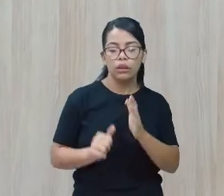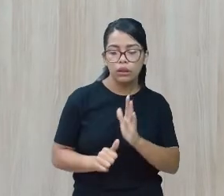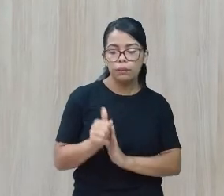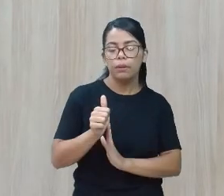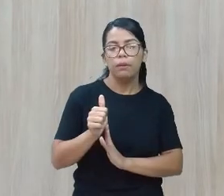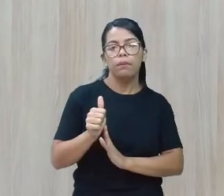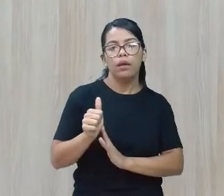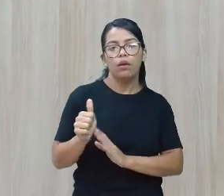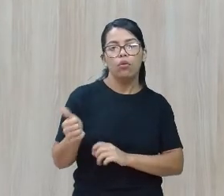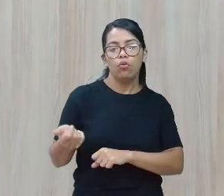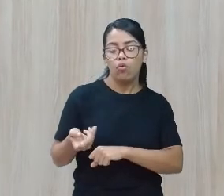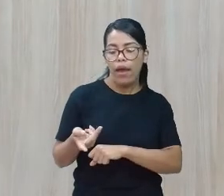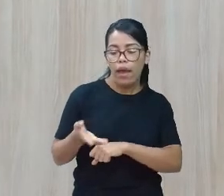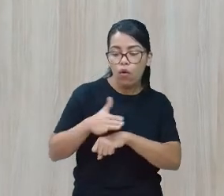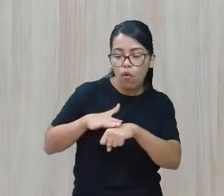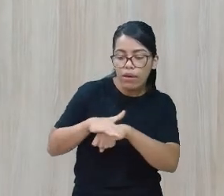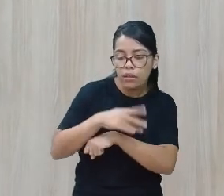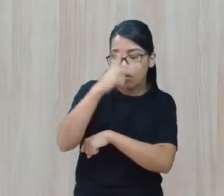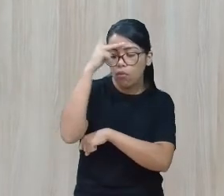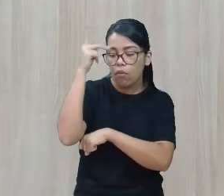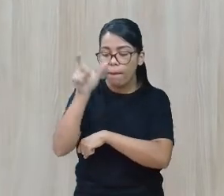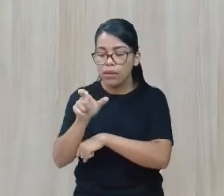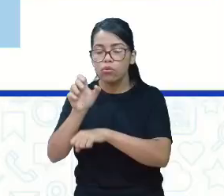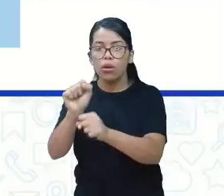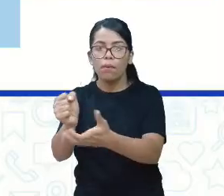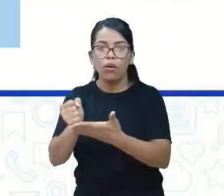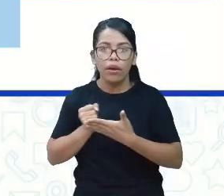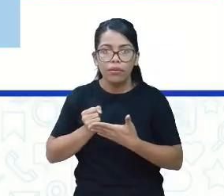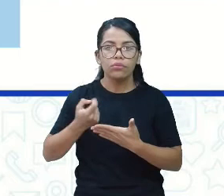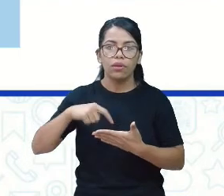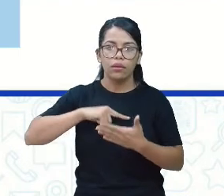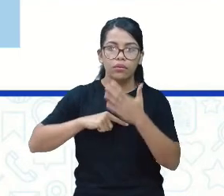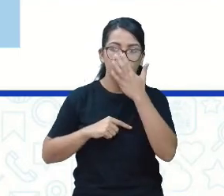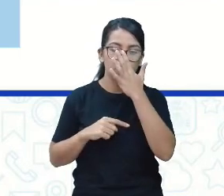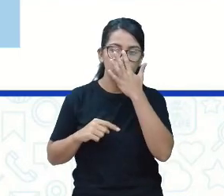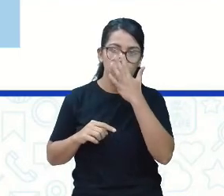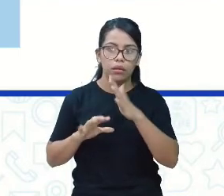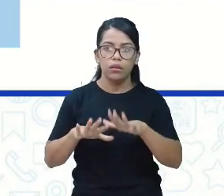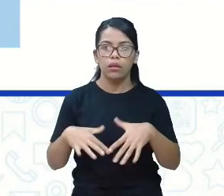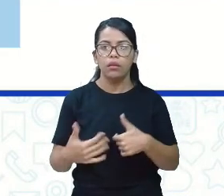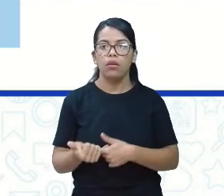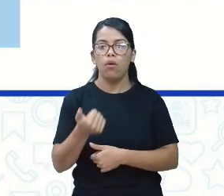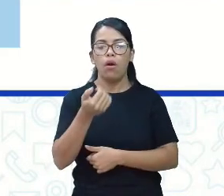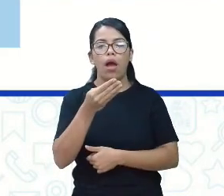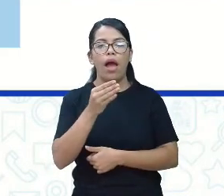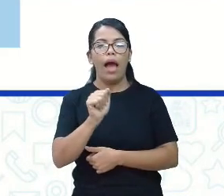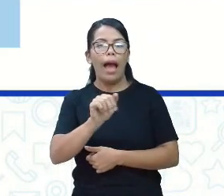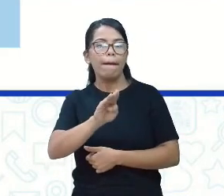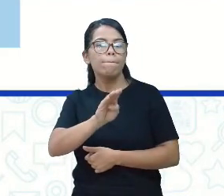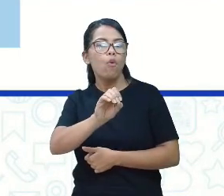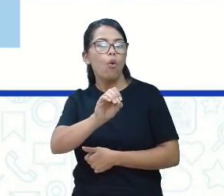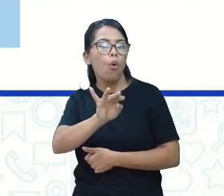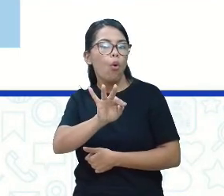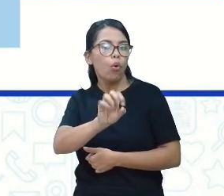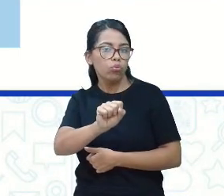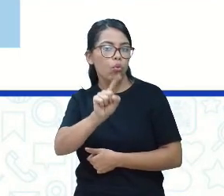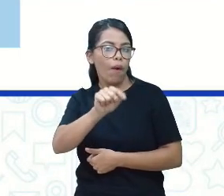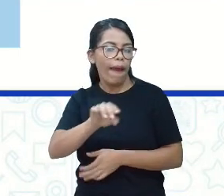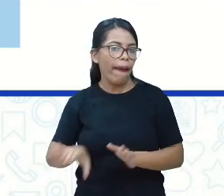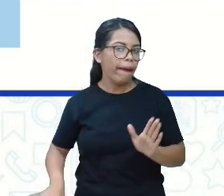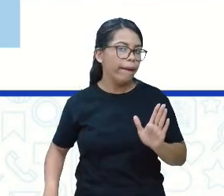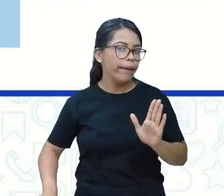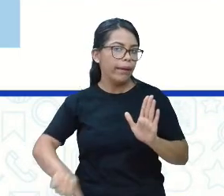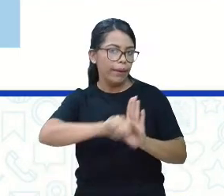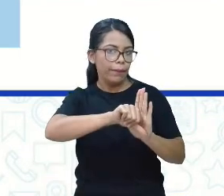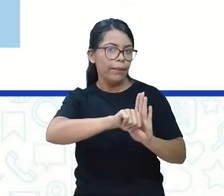nos ajudar. Então, aqui nós vemos aqui o aborto, né? Ele, além de ser um crime ainda no nosso país, ele é uma